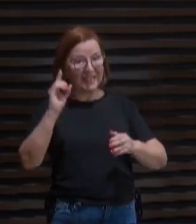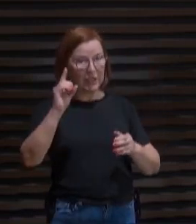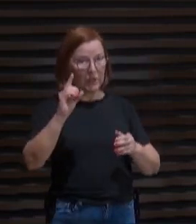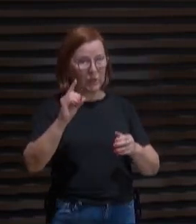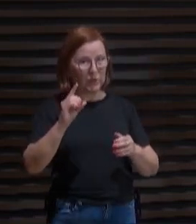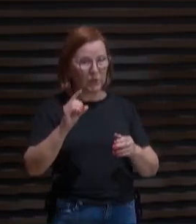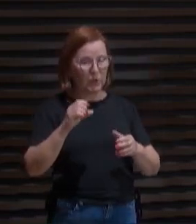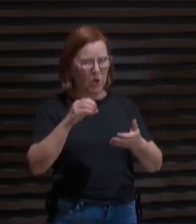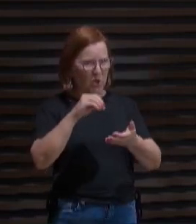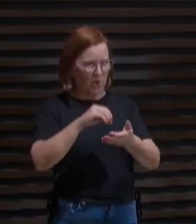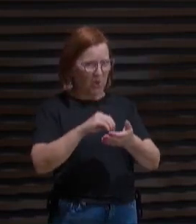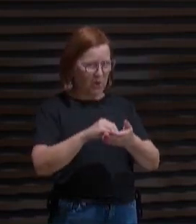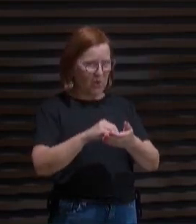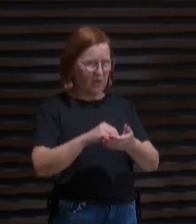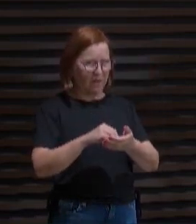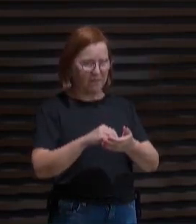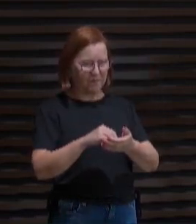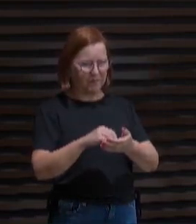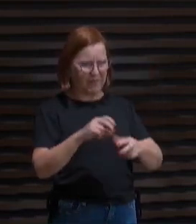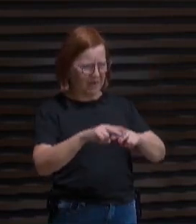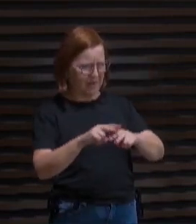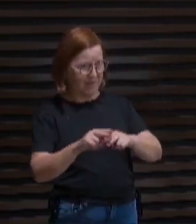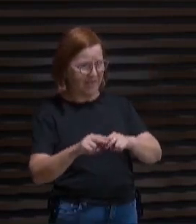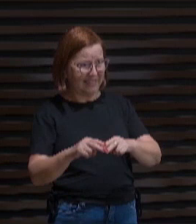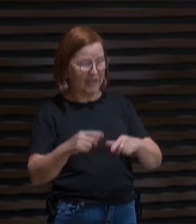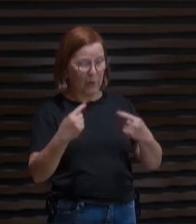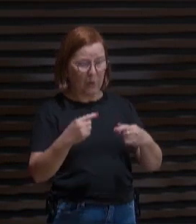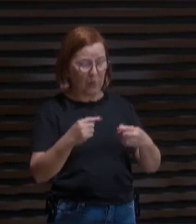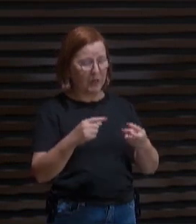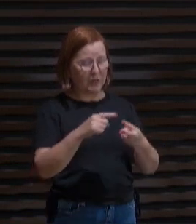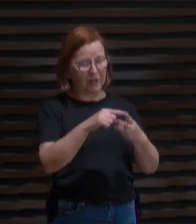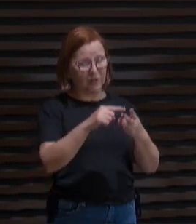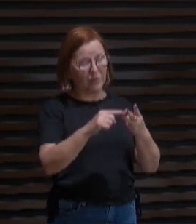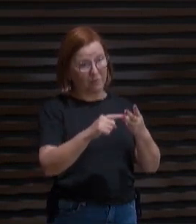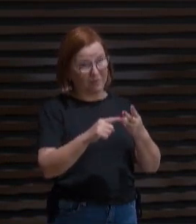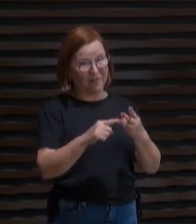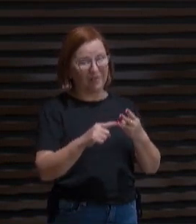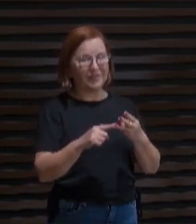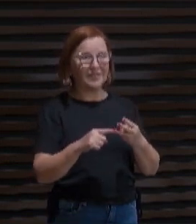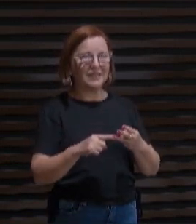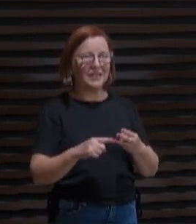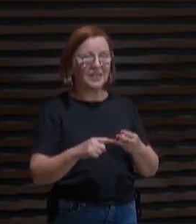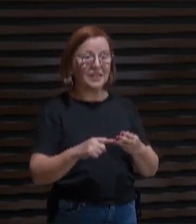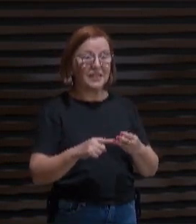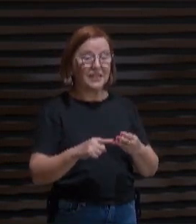do monte, e os do monte Seir, que vieram contra Josafá e foram desbaratados.